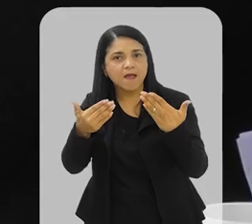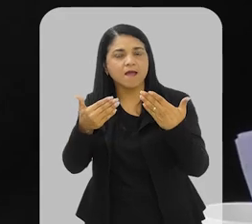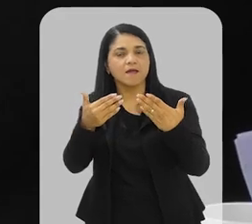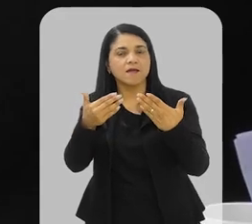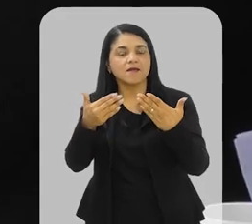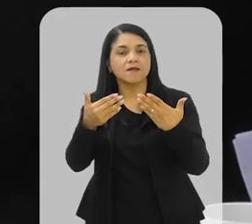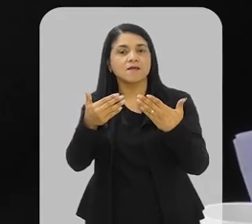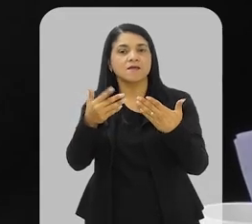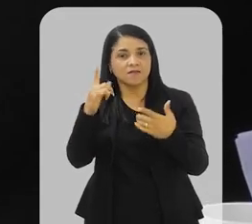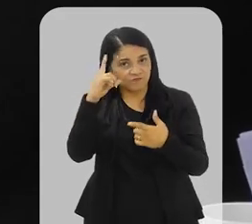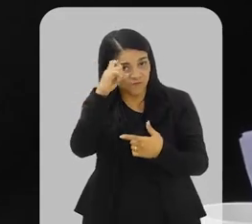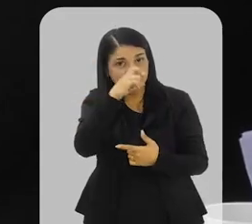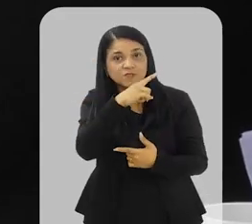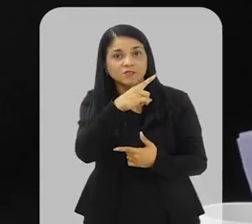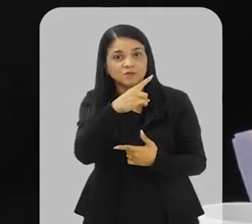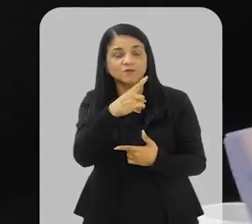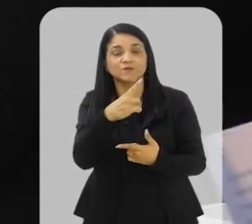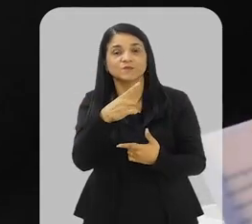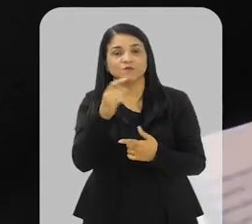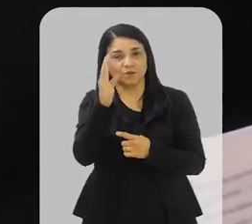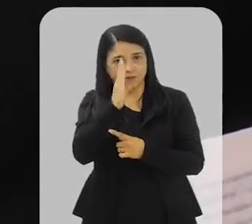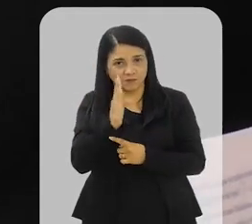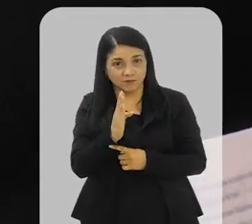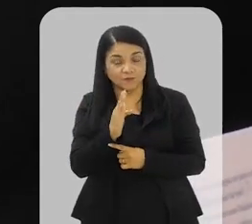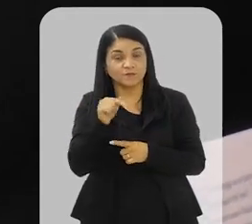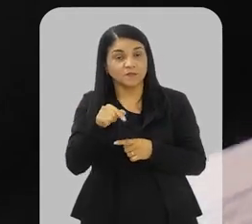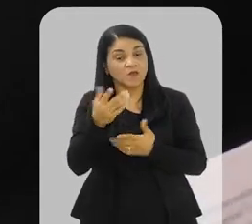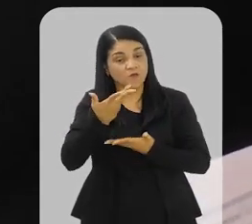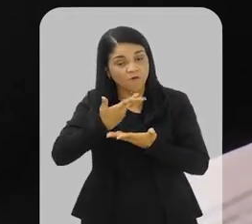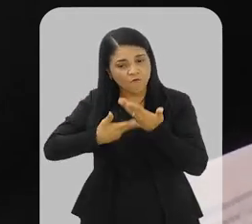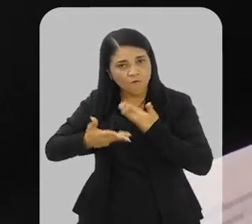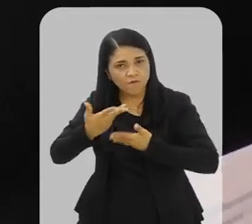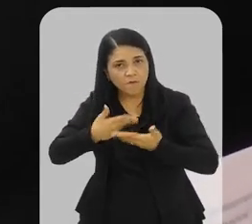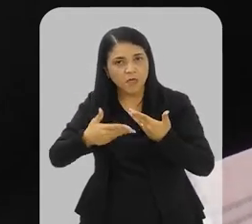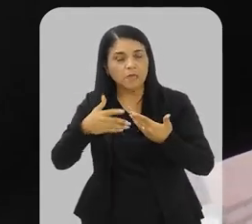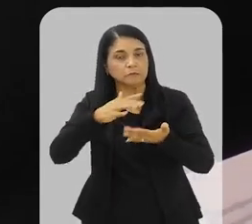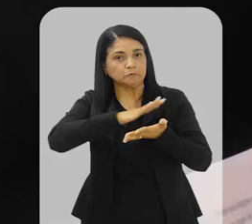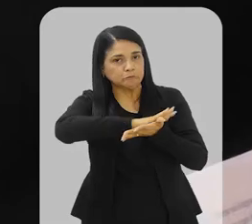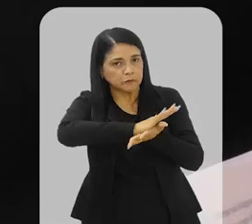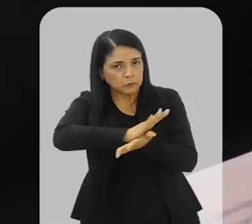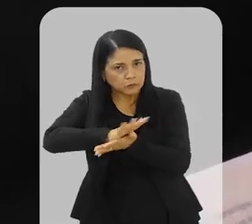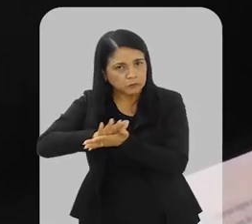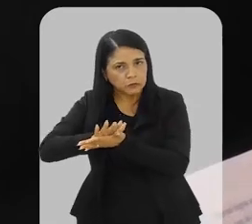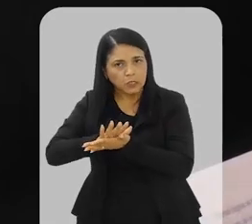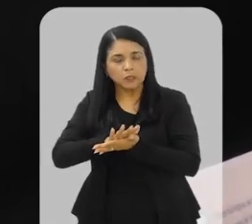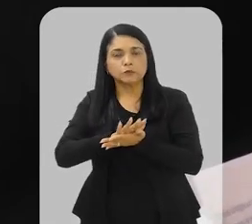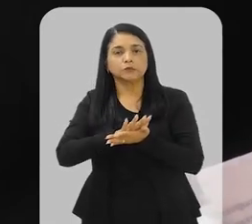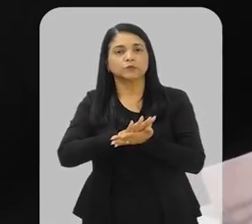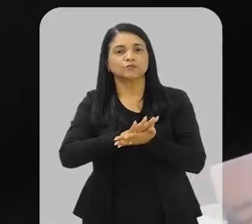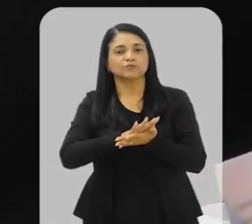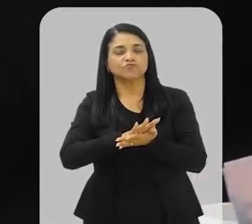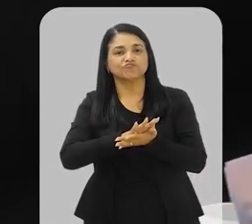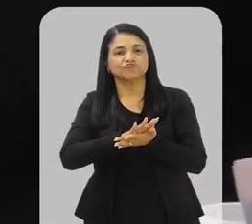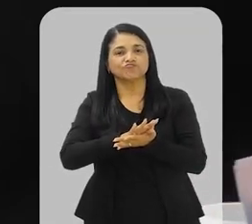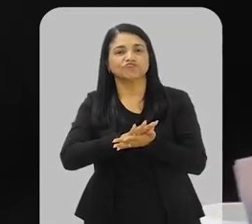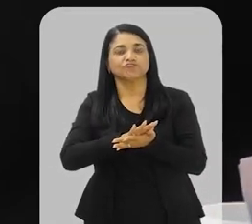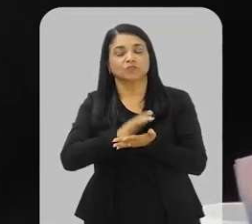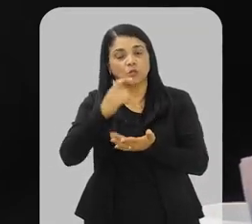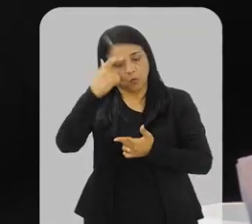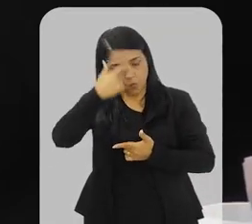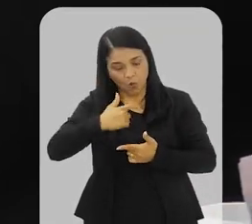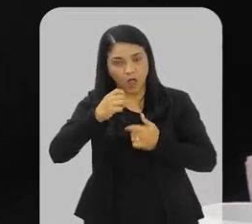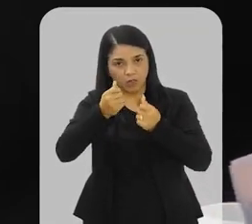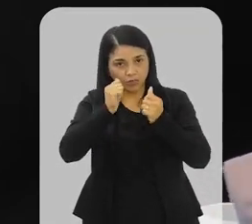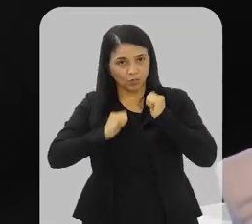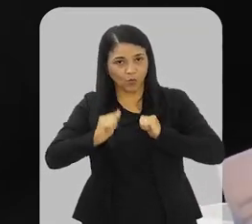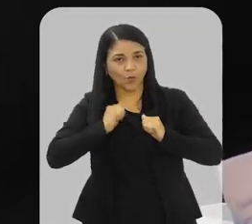encenar é mais ainda todas as vezes eh além do além do envolvimento H preconceituoso que existe em